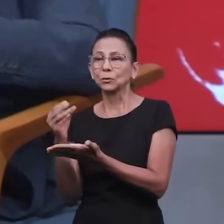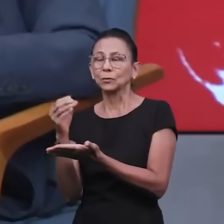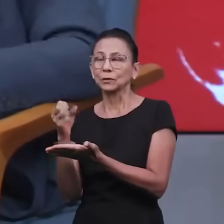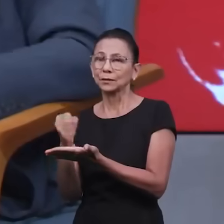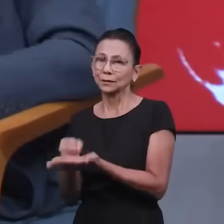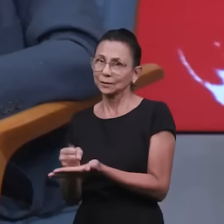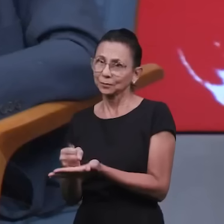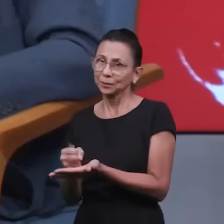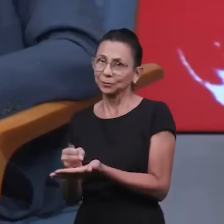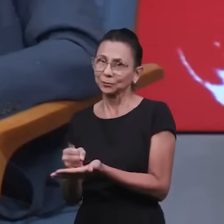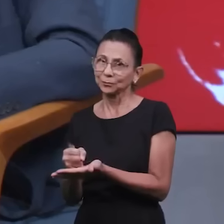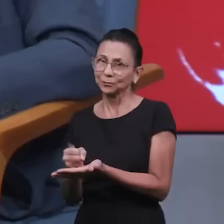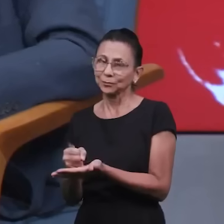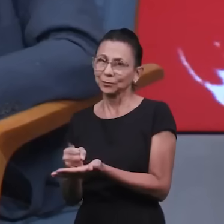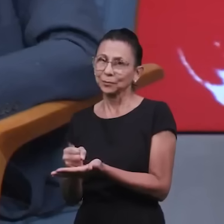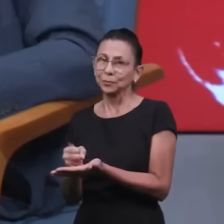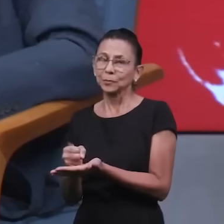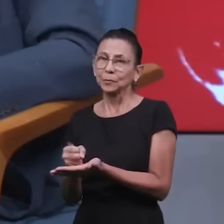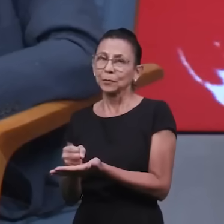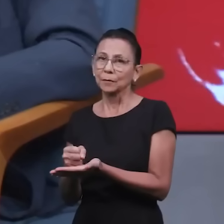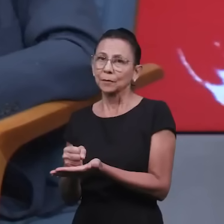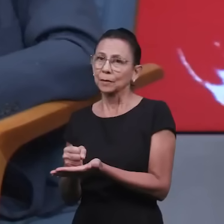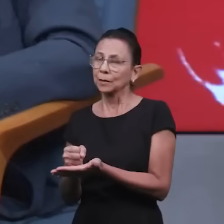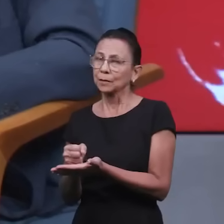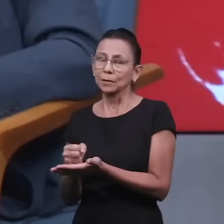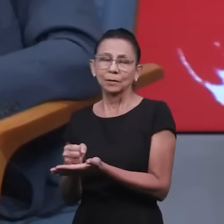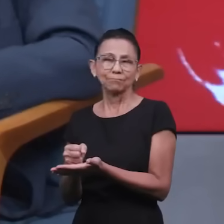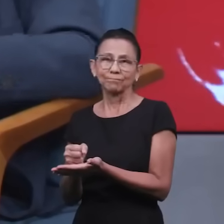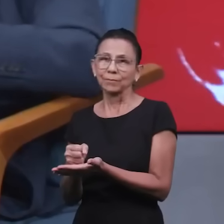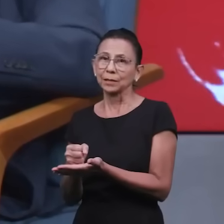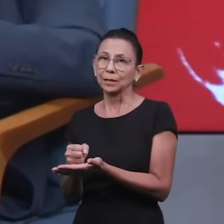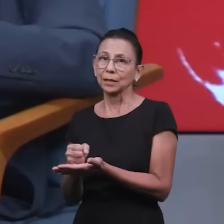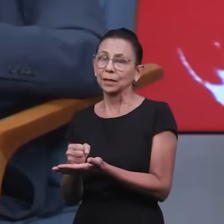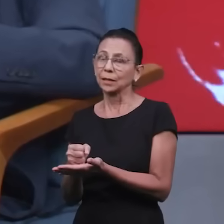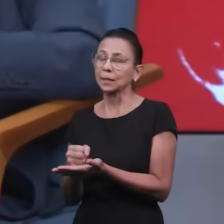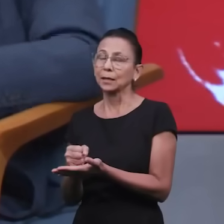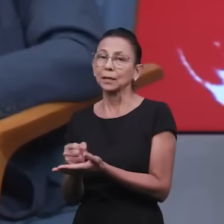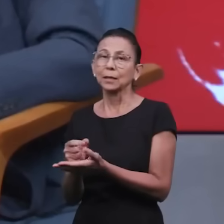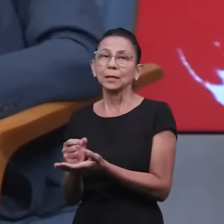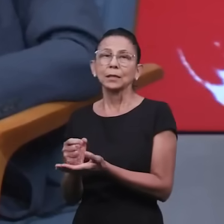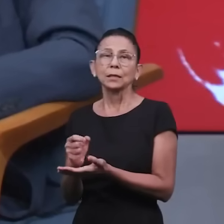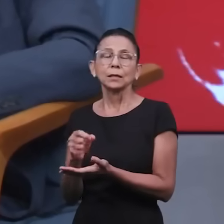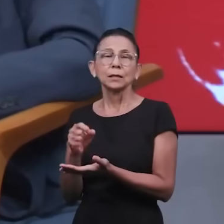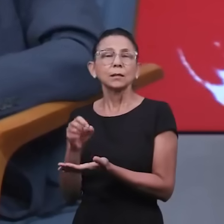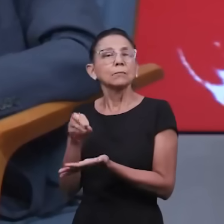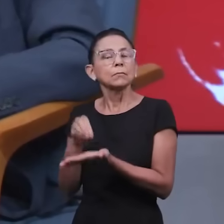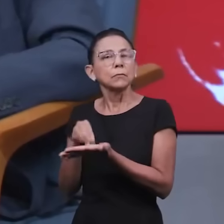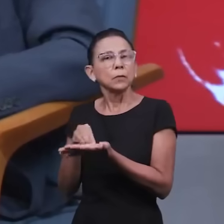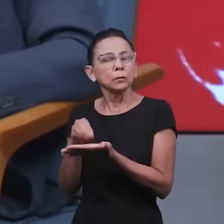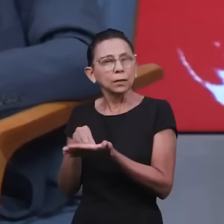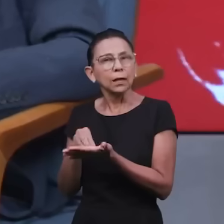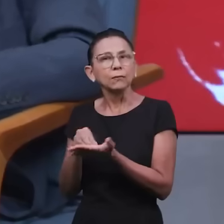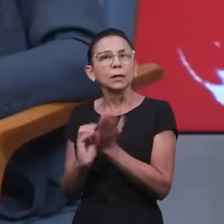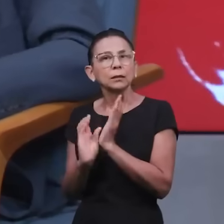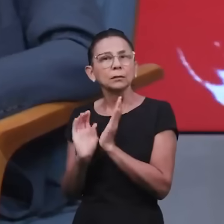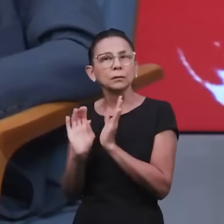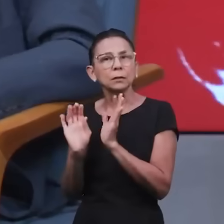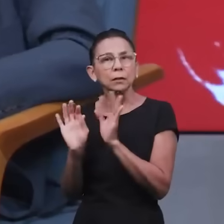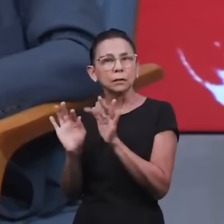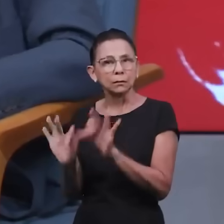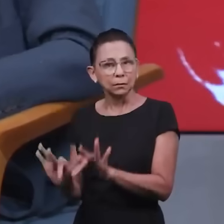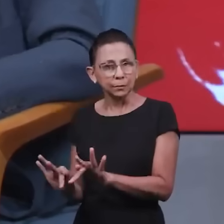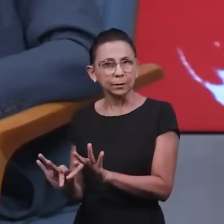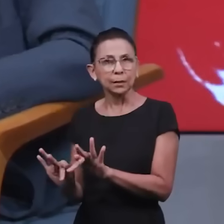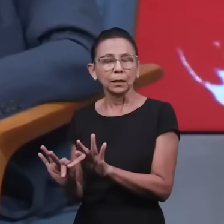estava feito, não estava pronto, né? Ele vai se concluir no final do